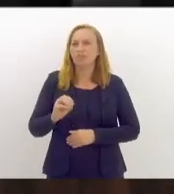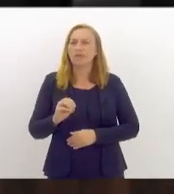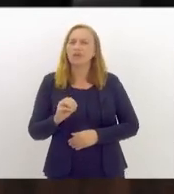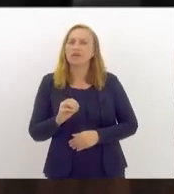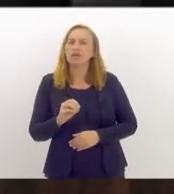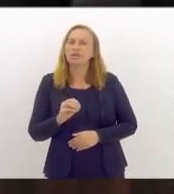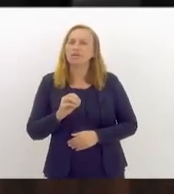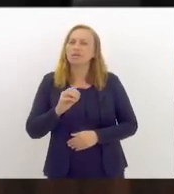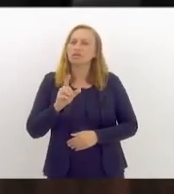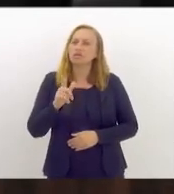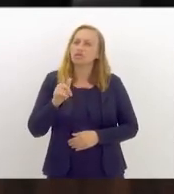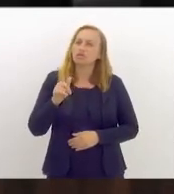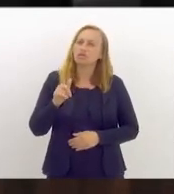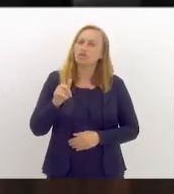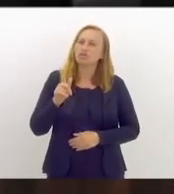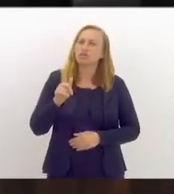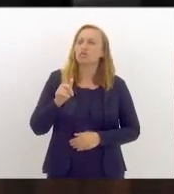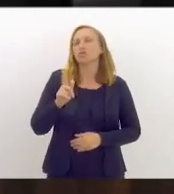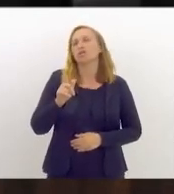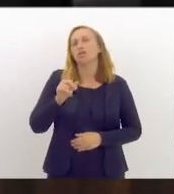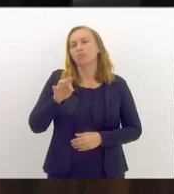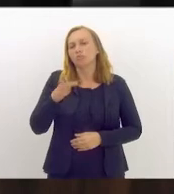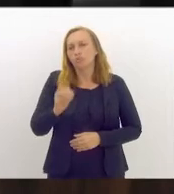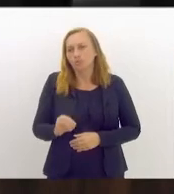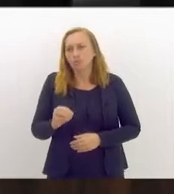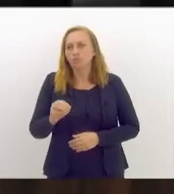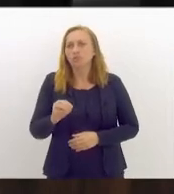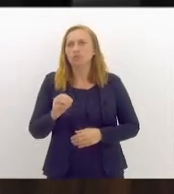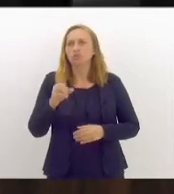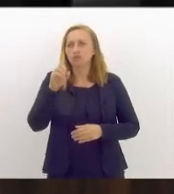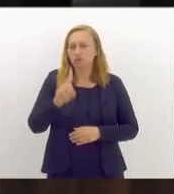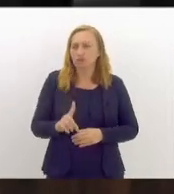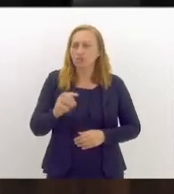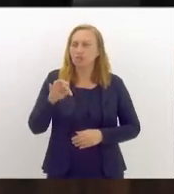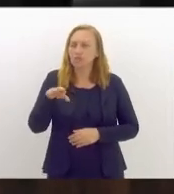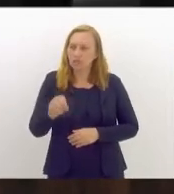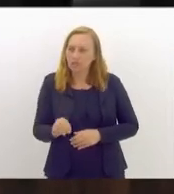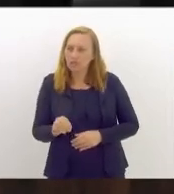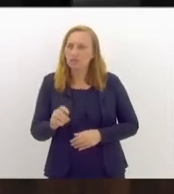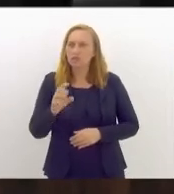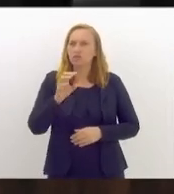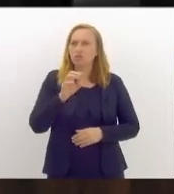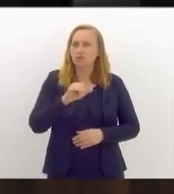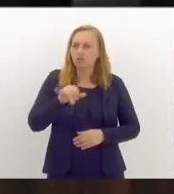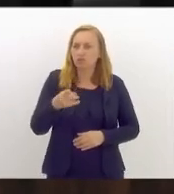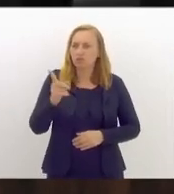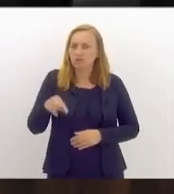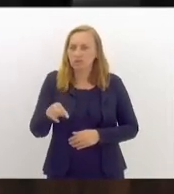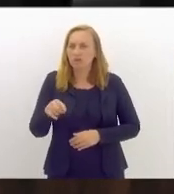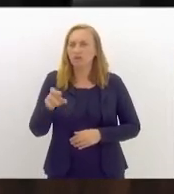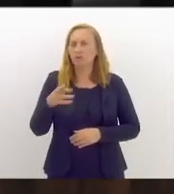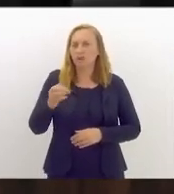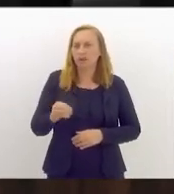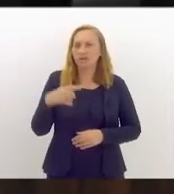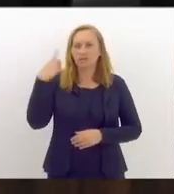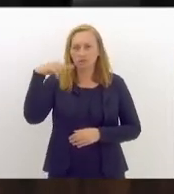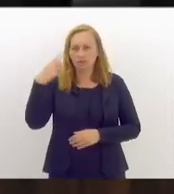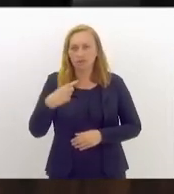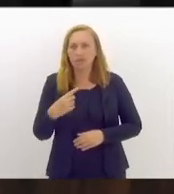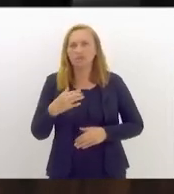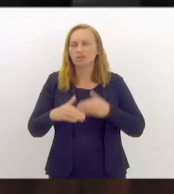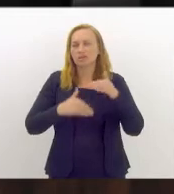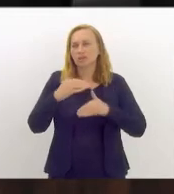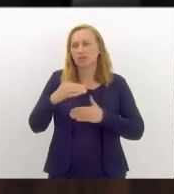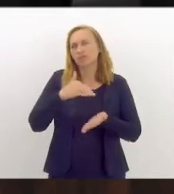Diogo tebe de Conselheiro da OAB Bruno Guimarães diretora da Nataly José Roberto Sampaio advogado Mário Lopes secretária desenvolvimento